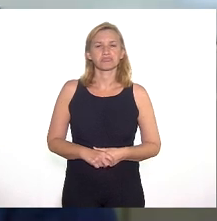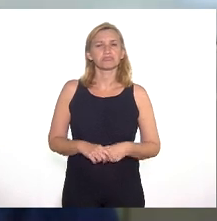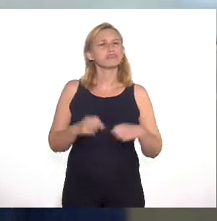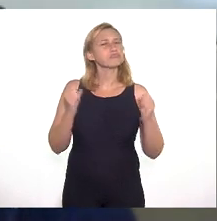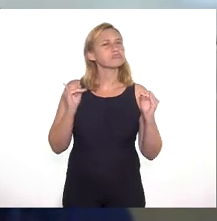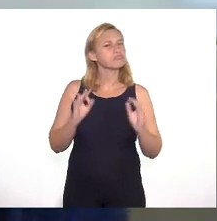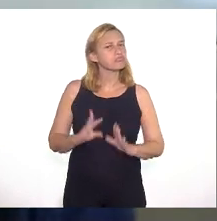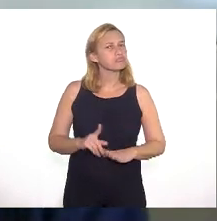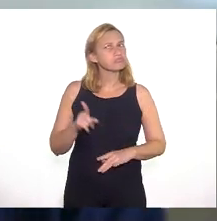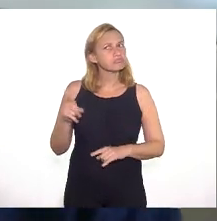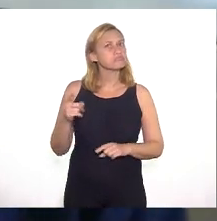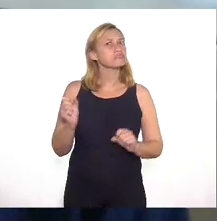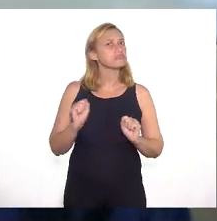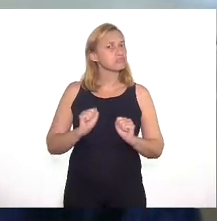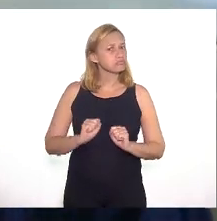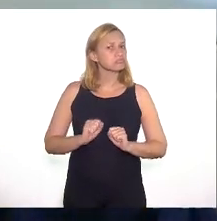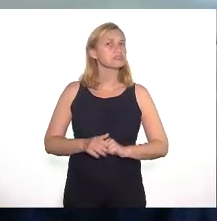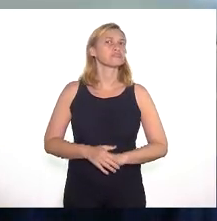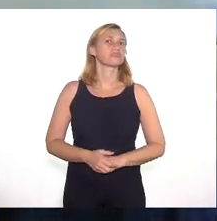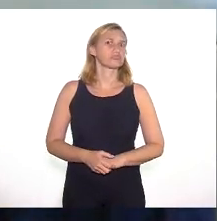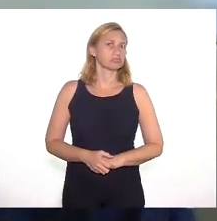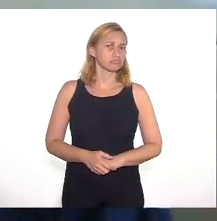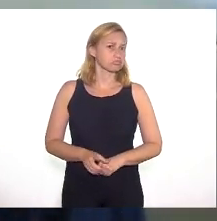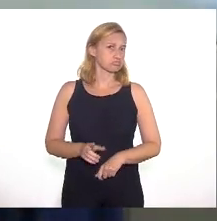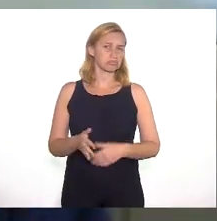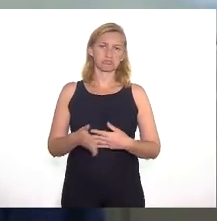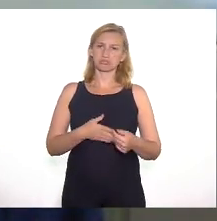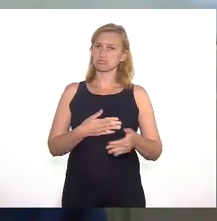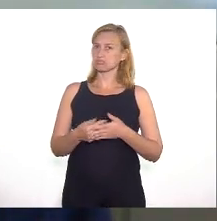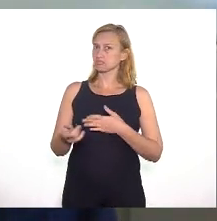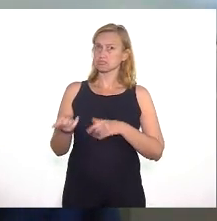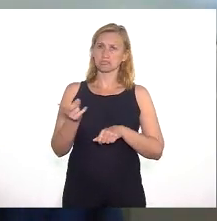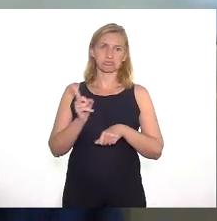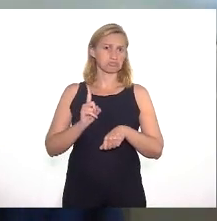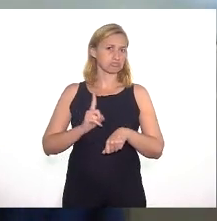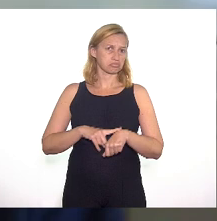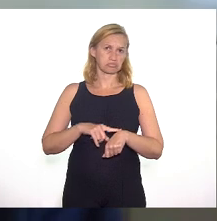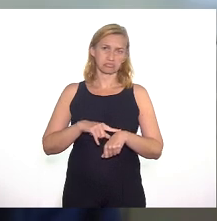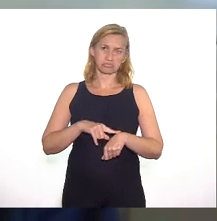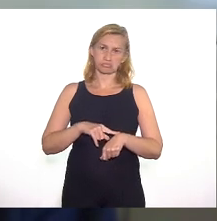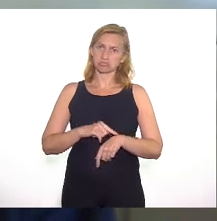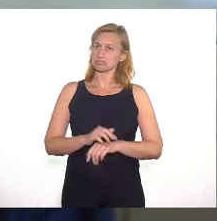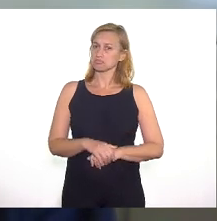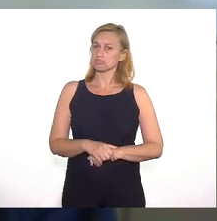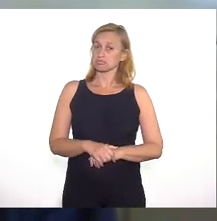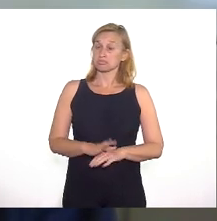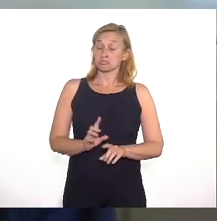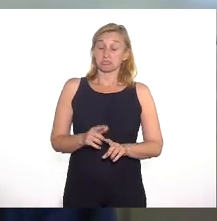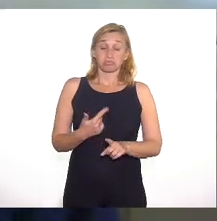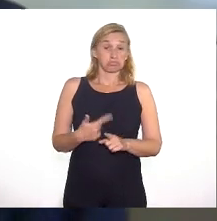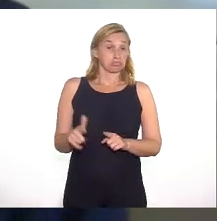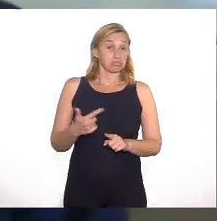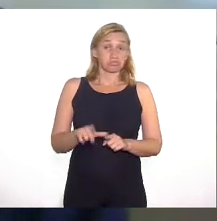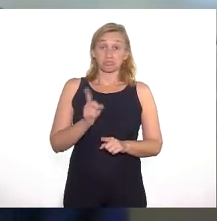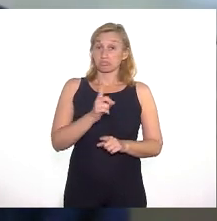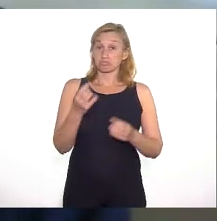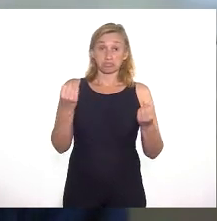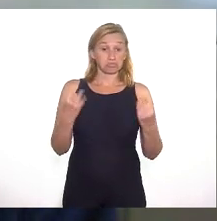Explicar ele pode, a hora que ele quiser. O problema não é explicar. Não